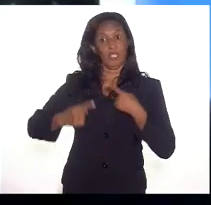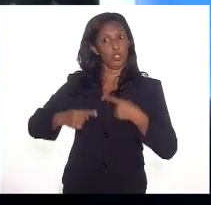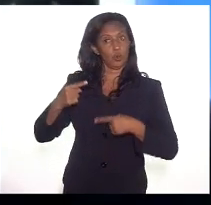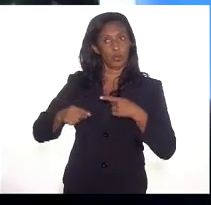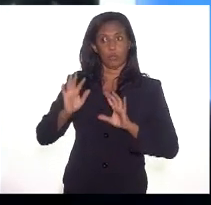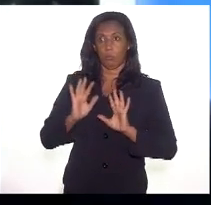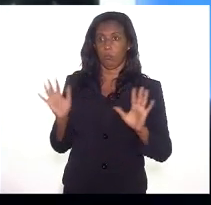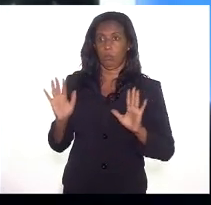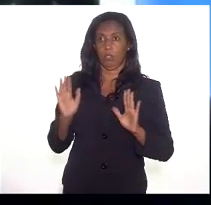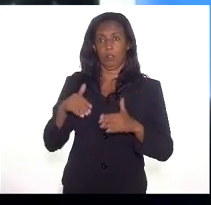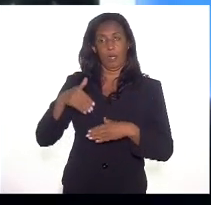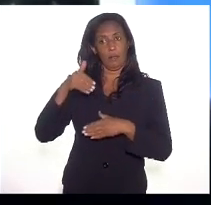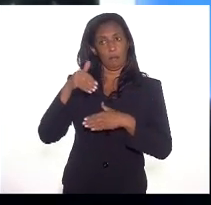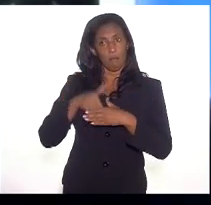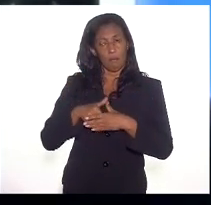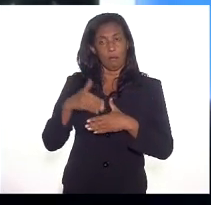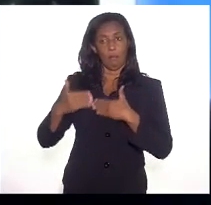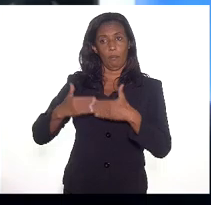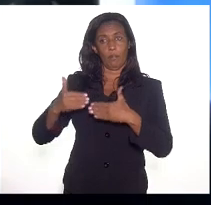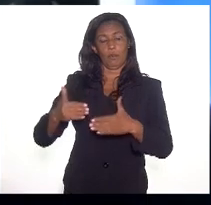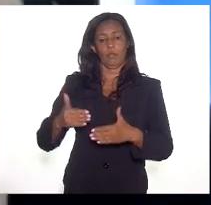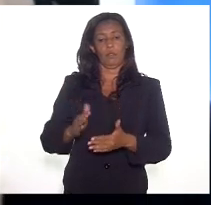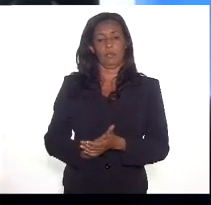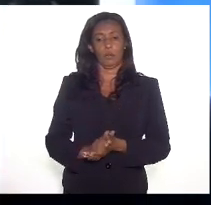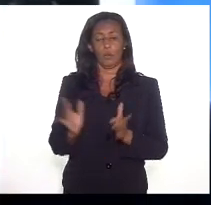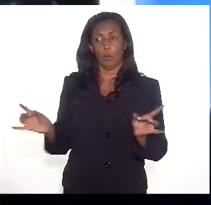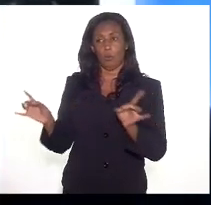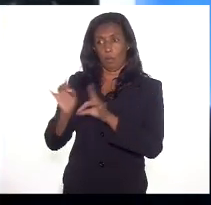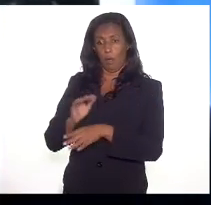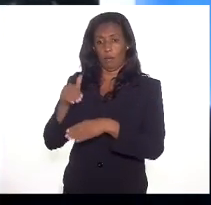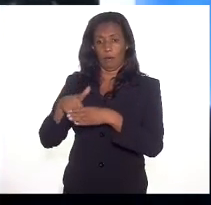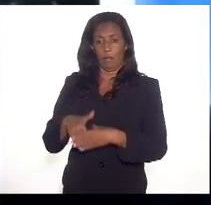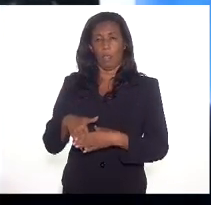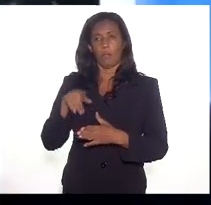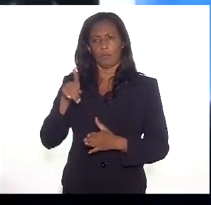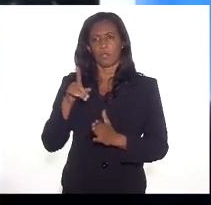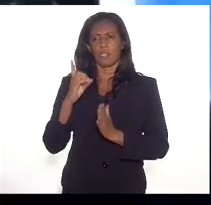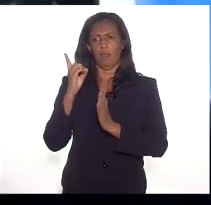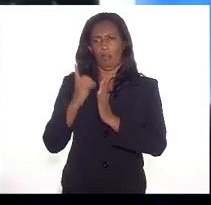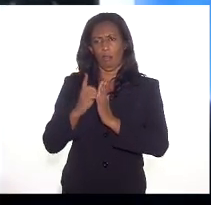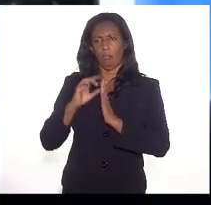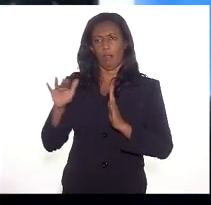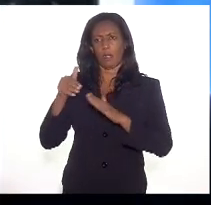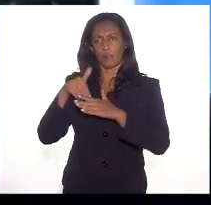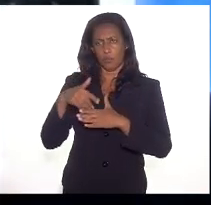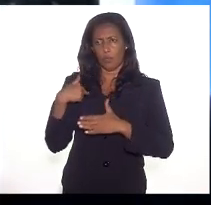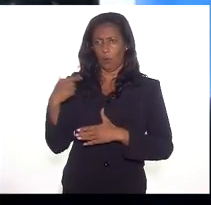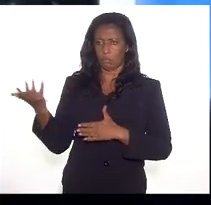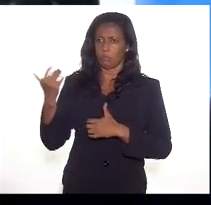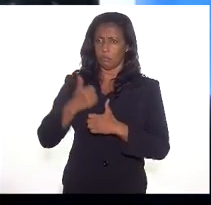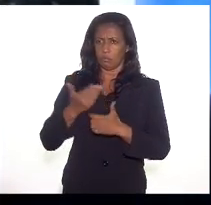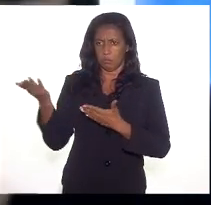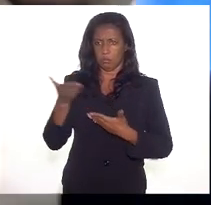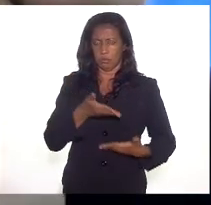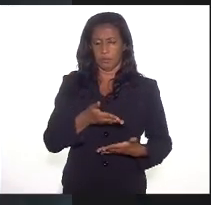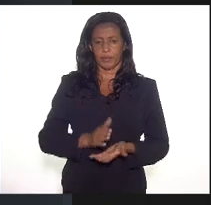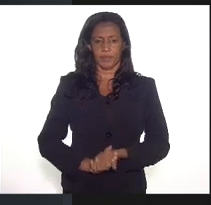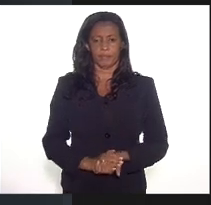de votação. A hora que terminar a votação, abre a Vossa Excelência a declaração de voto. Abro a palavra, Vossa Excelência.